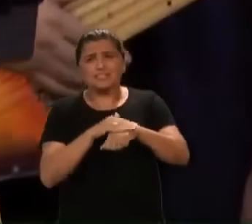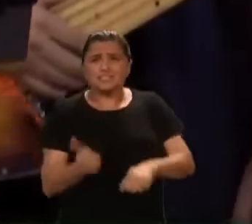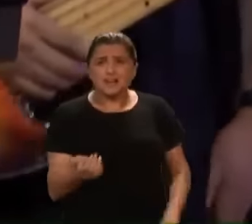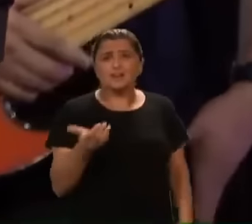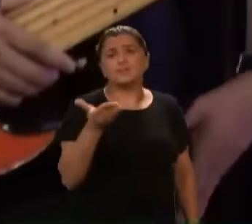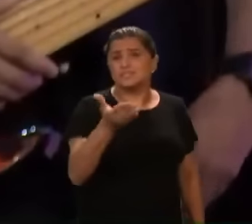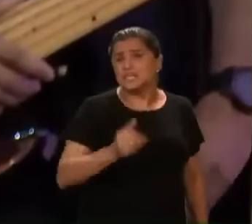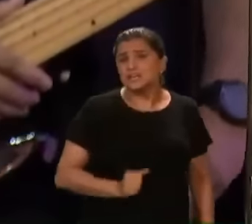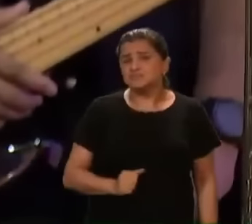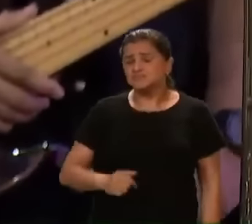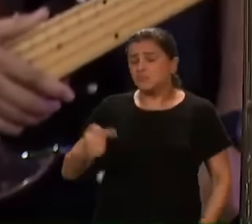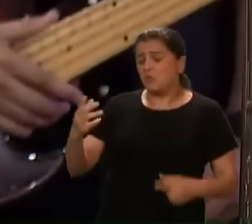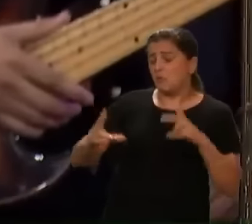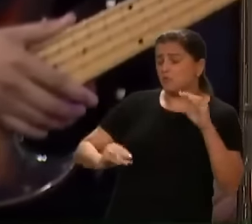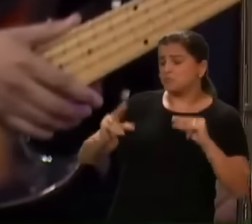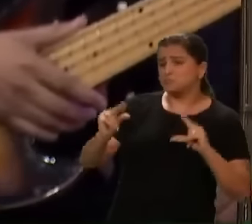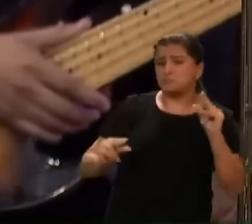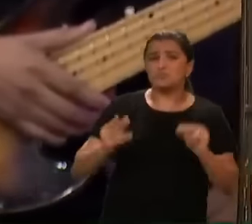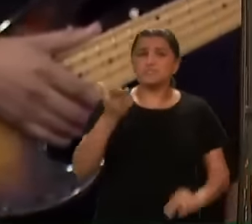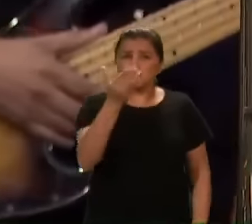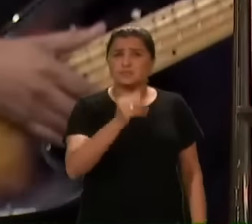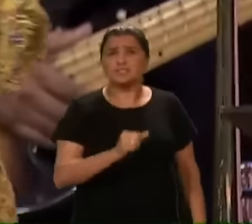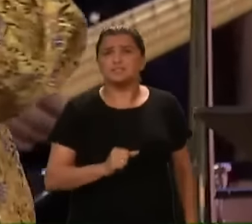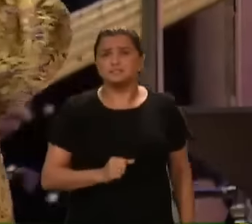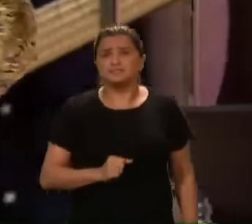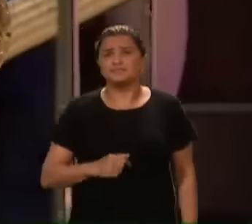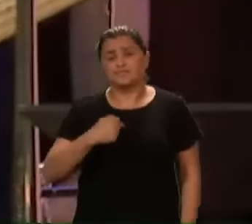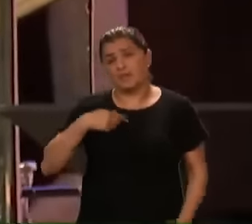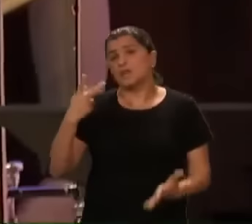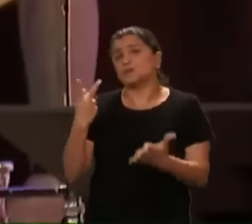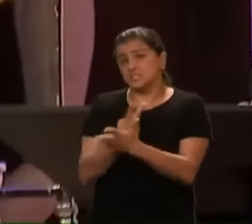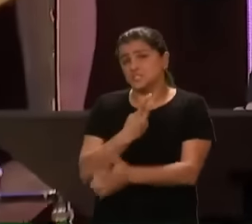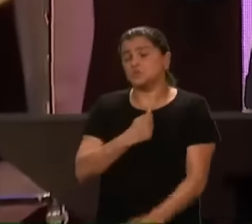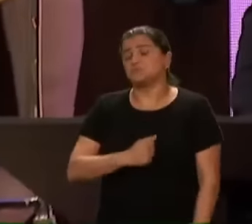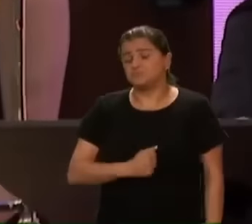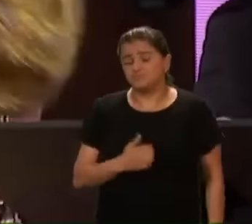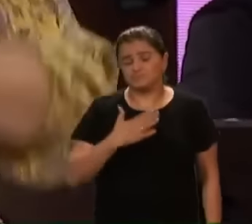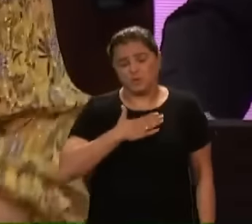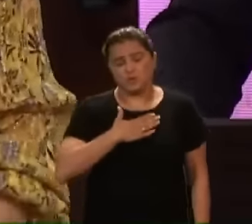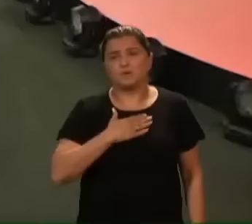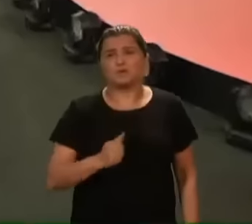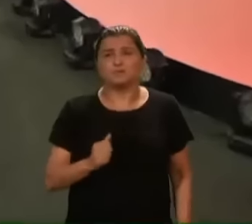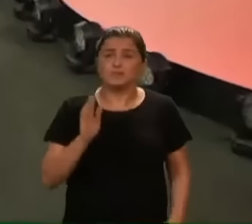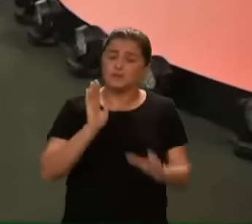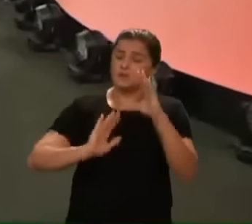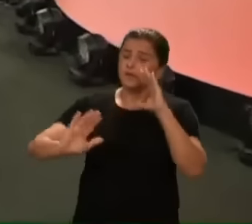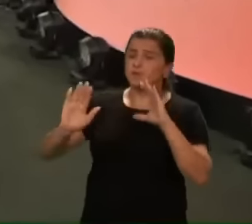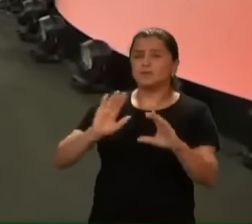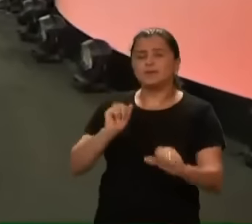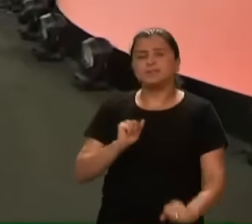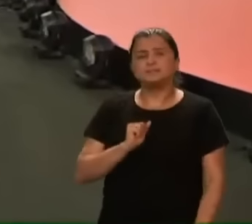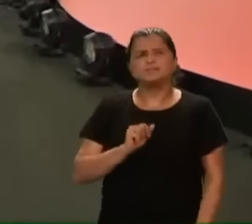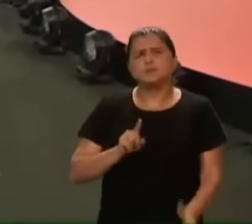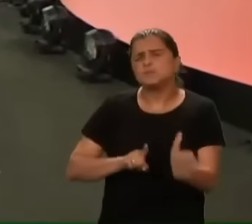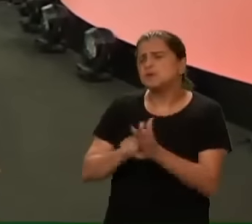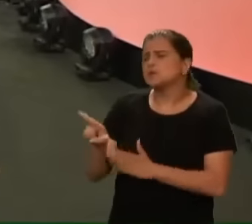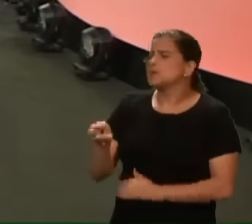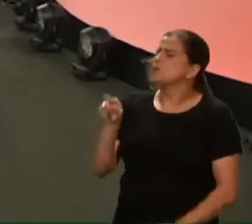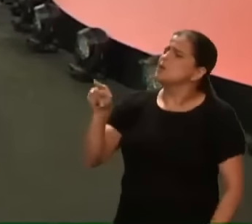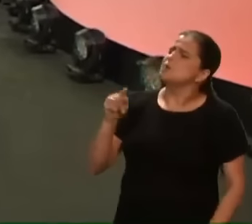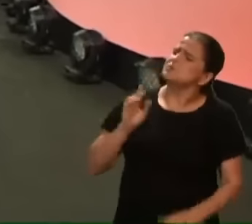um bate-papo contigo. Isso aconteceu comigo várias vezes. Então, quando eu canto uma vez, perguntaram assim: Cassiane, por que você